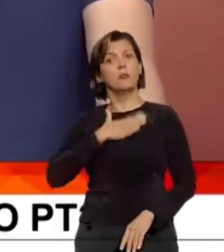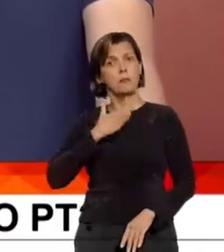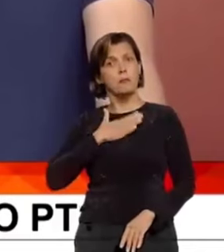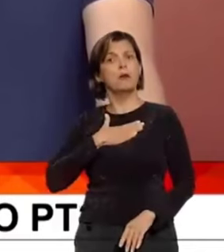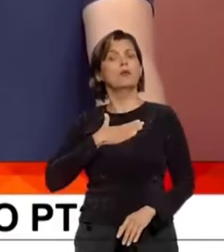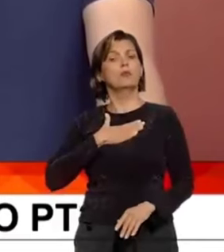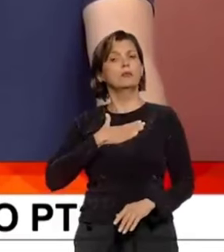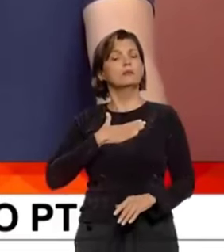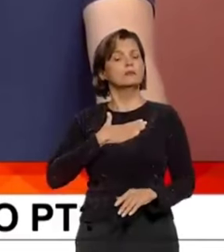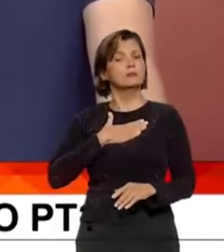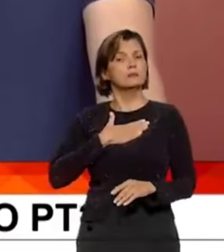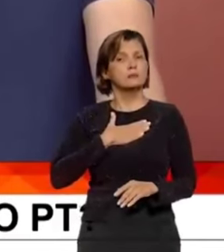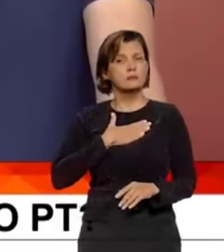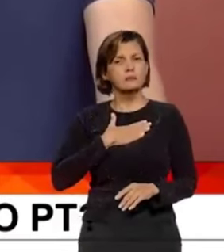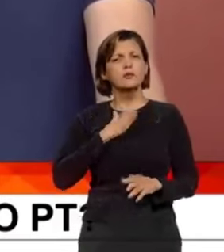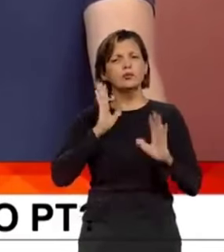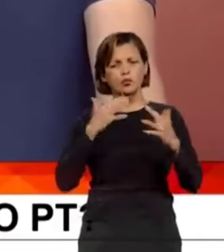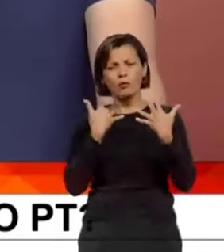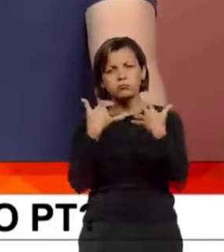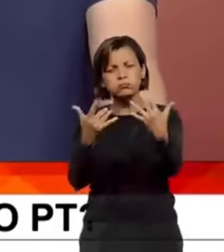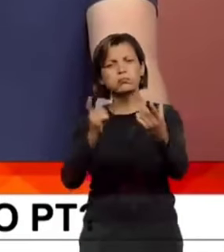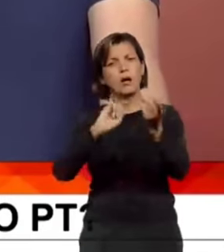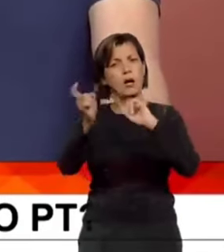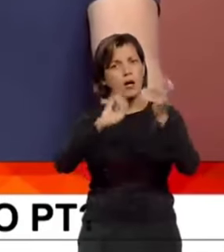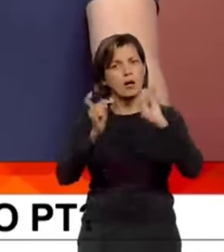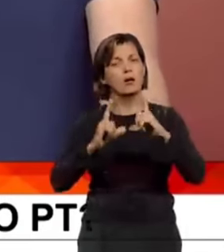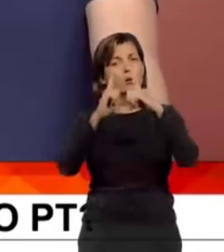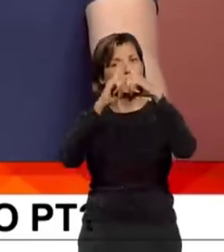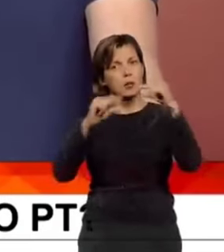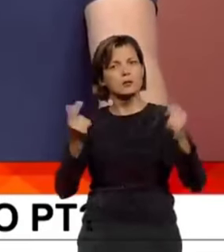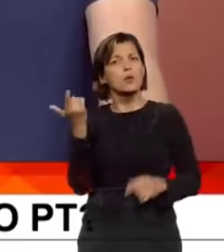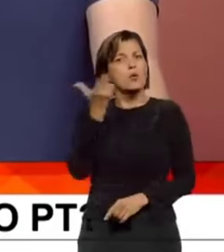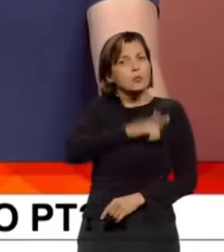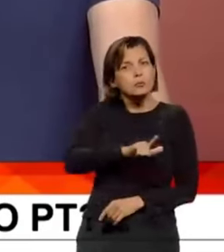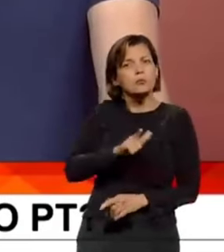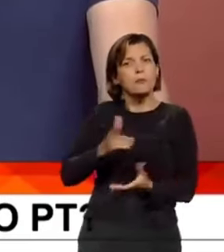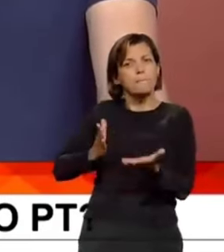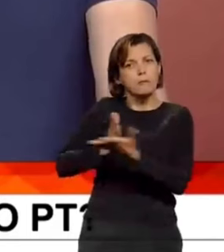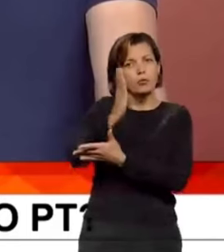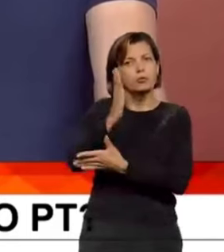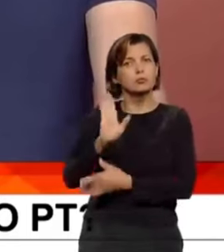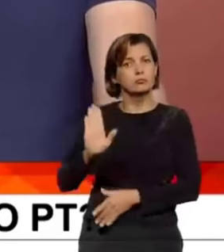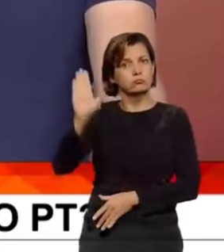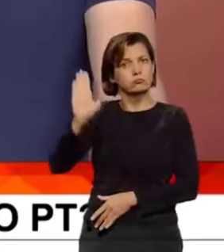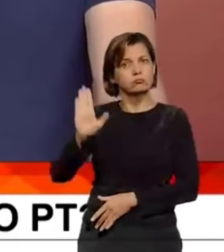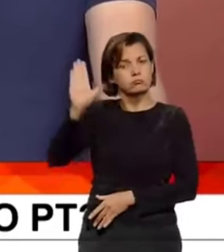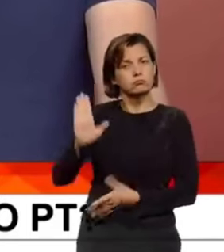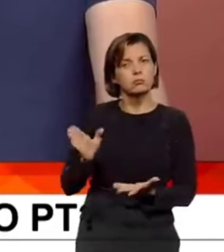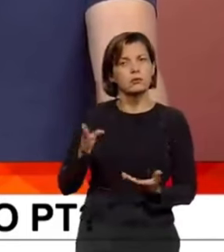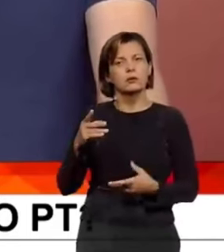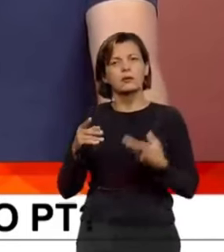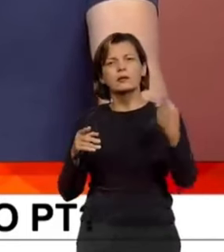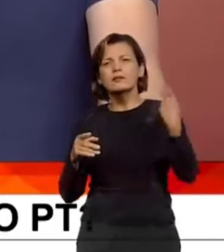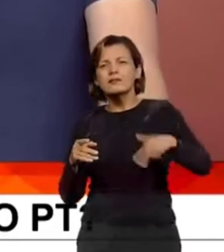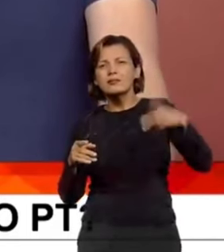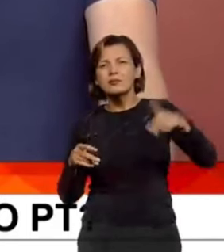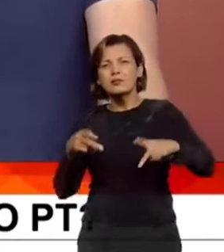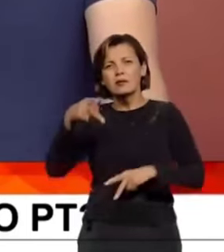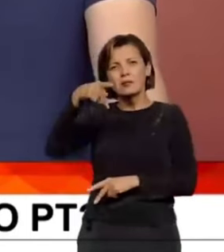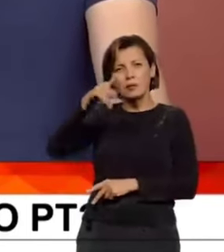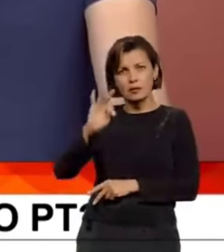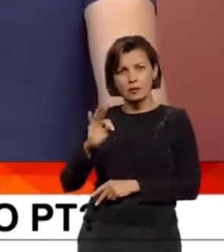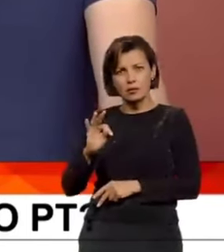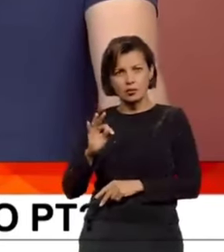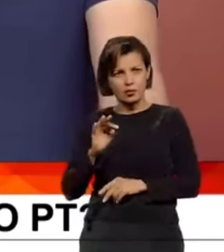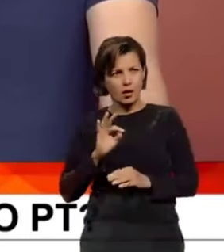concorrer o ato jurídico perfeito foi a convenção Inclusive a conversar o que a nova direção petista